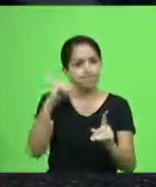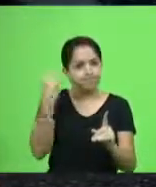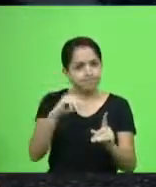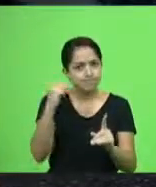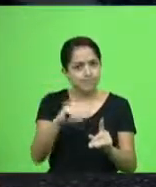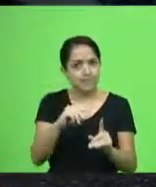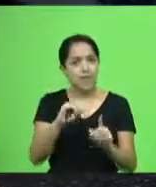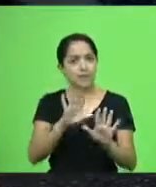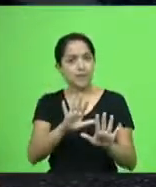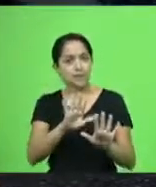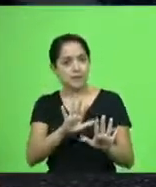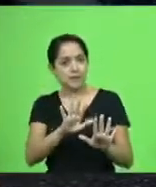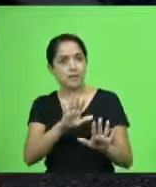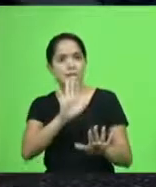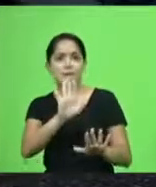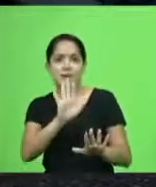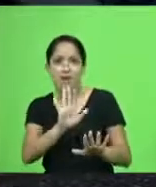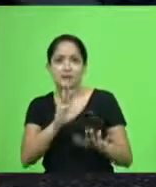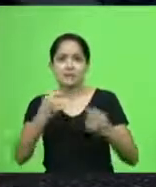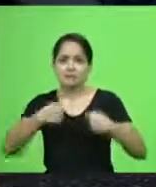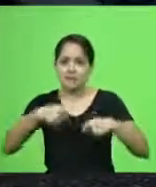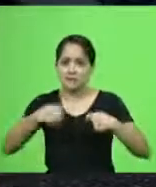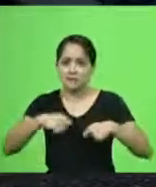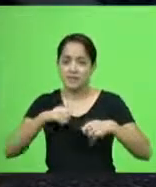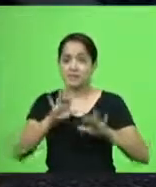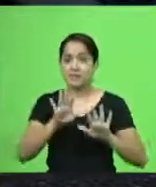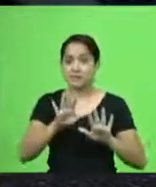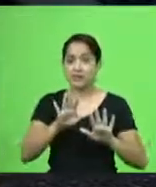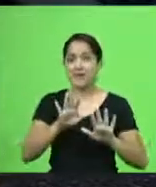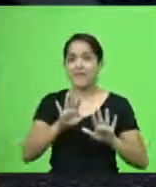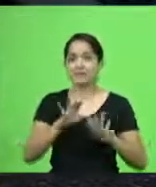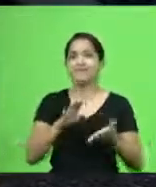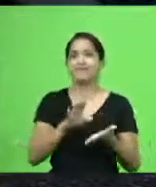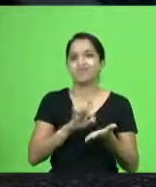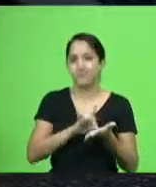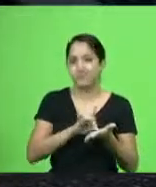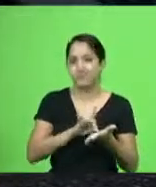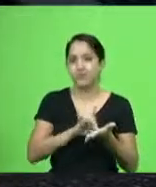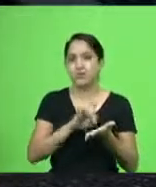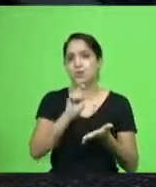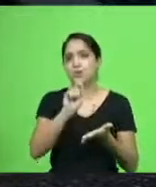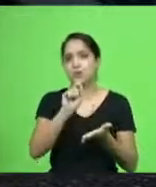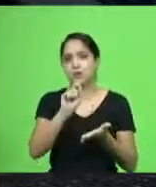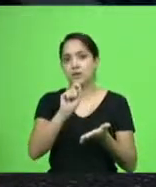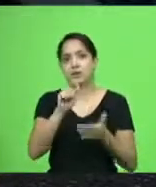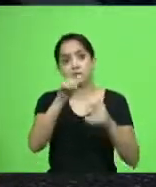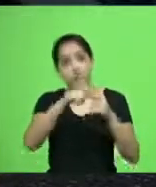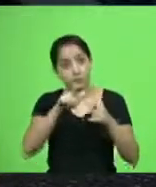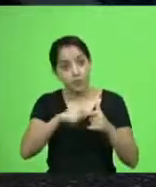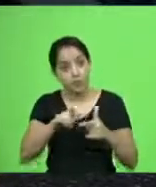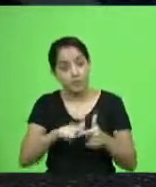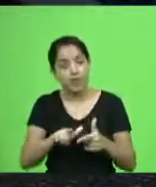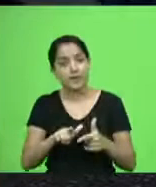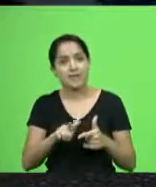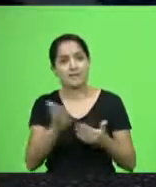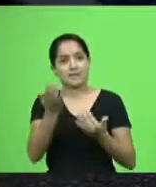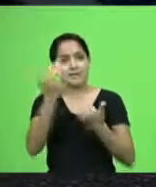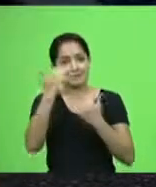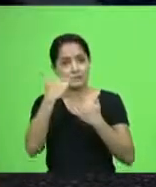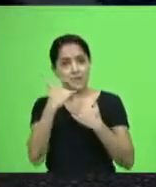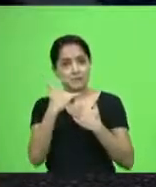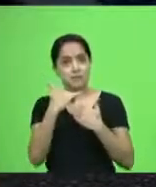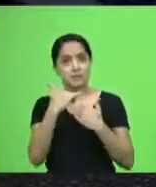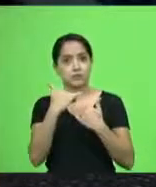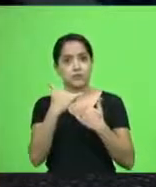criança estava só merecendo umas palmadas, mas, na verdade, tinha algo por trás. Era uma linguagem não verbal de uma criança que queria chamar atenção,